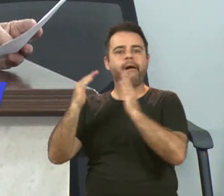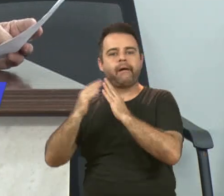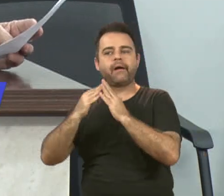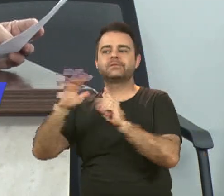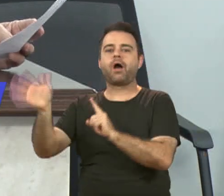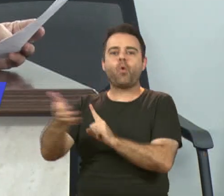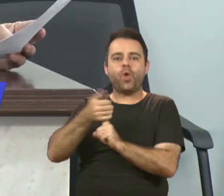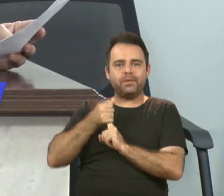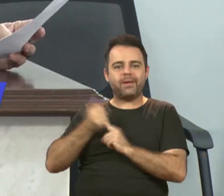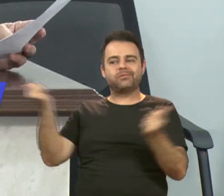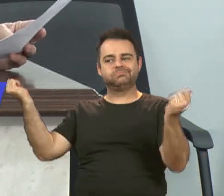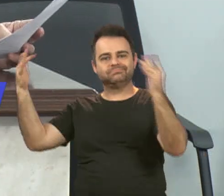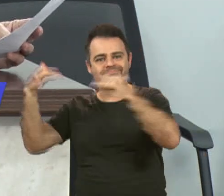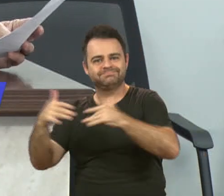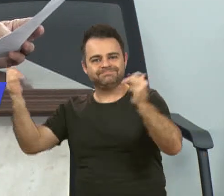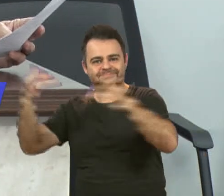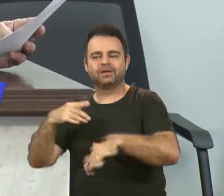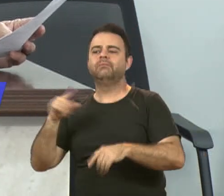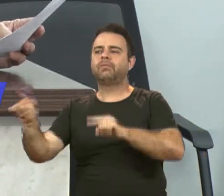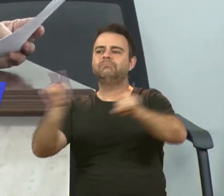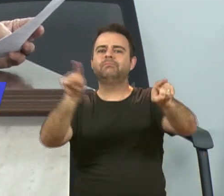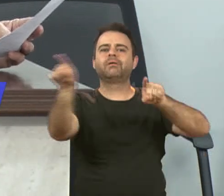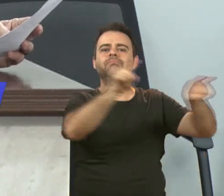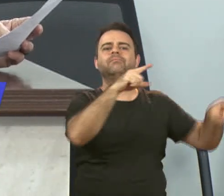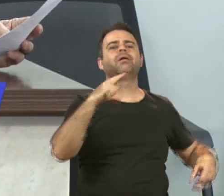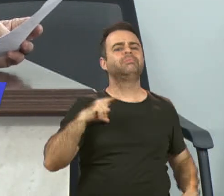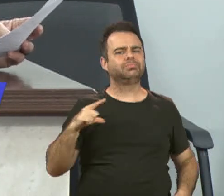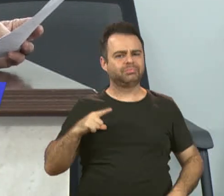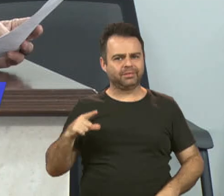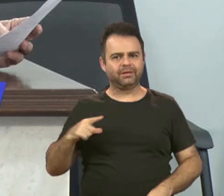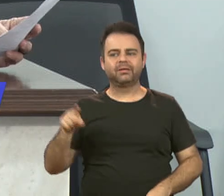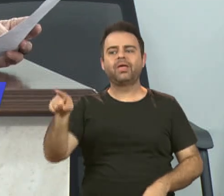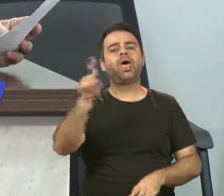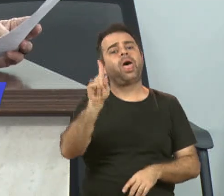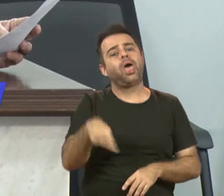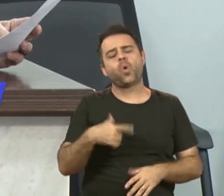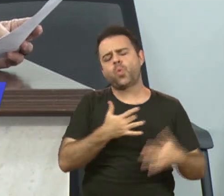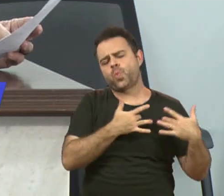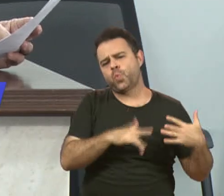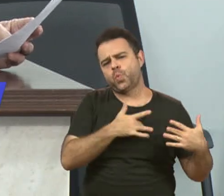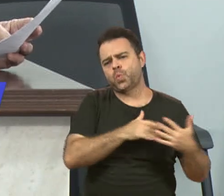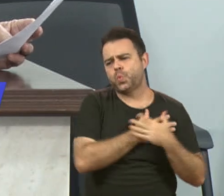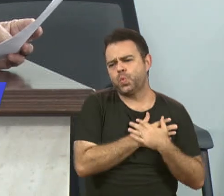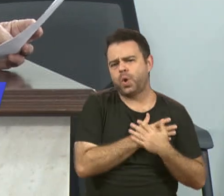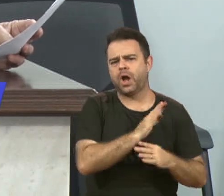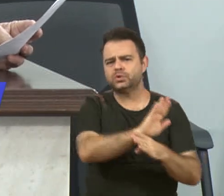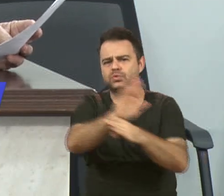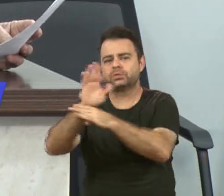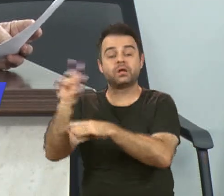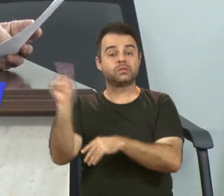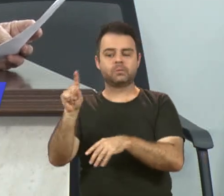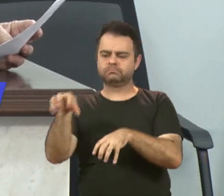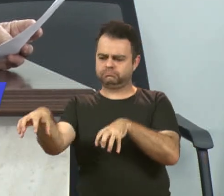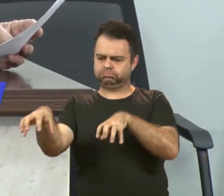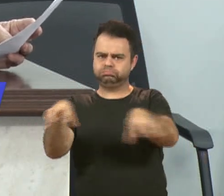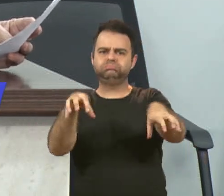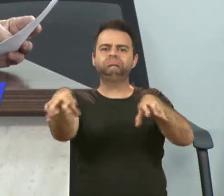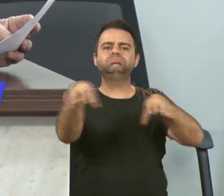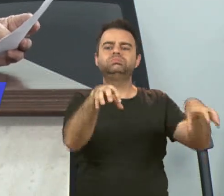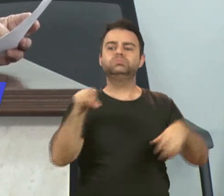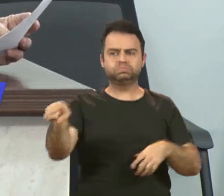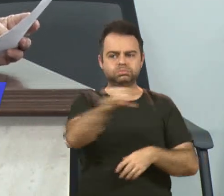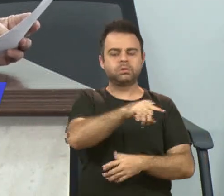Institucional. São estruturas, não benesses. É política pública, não